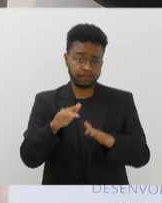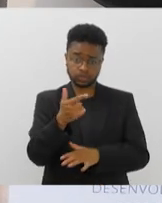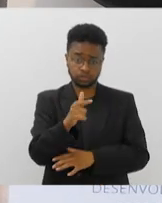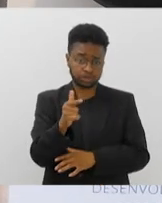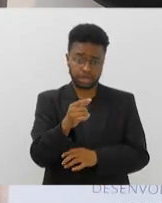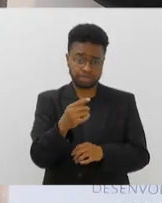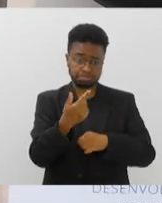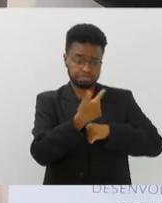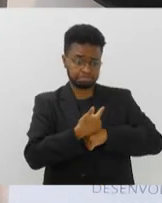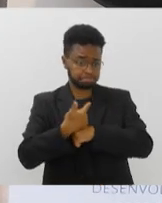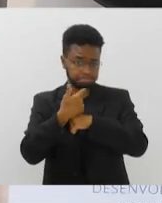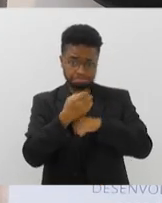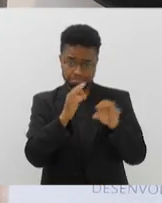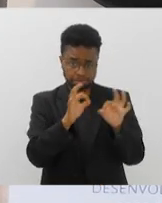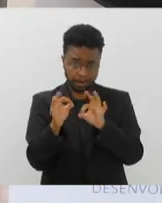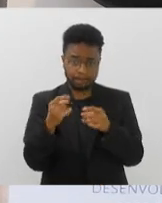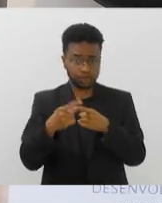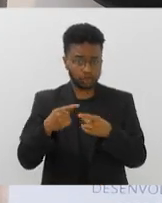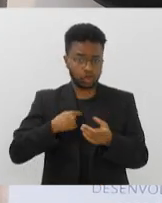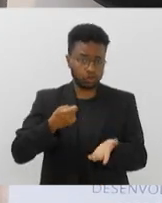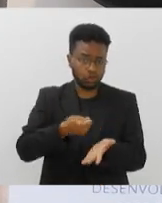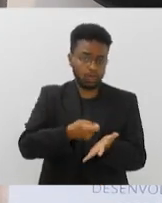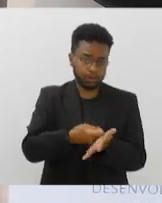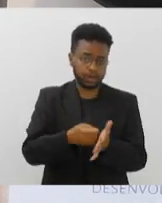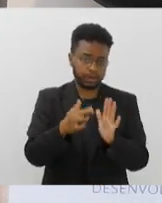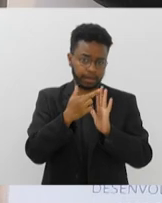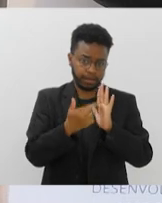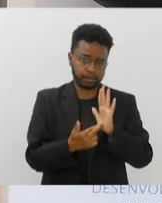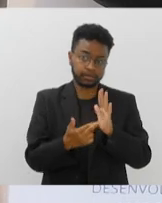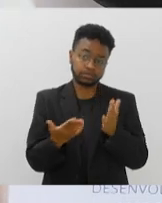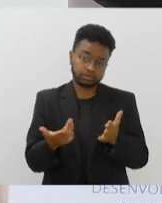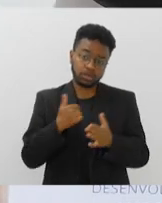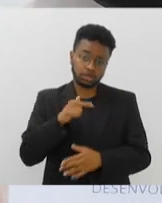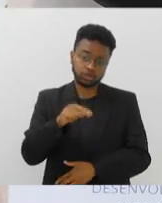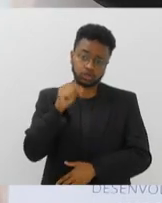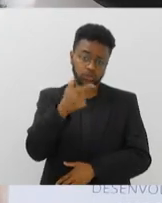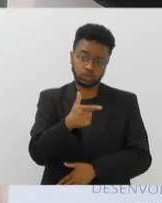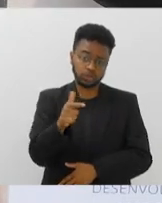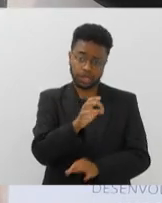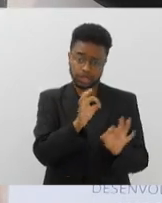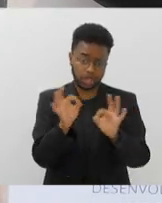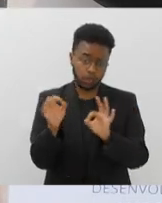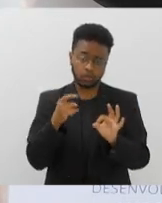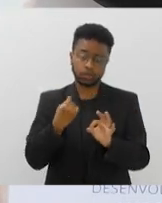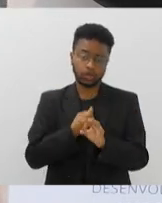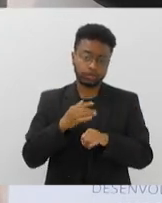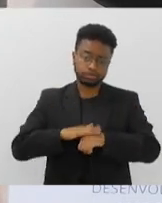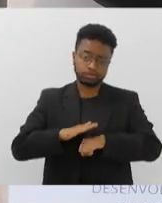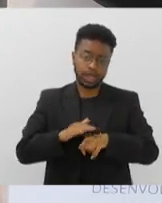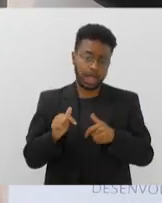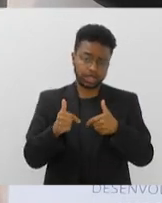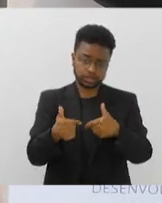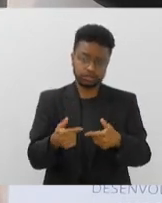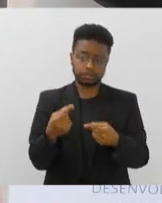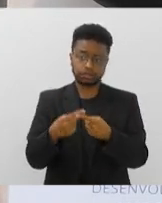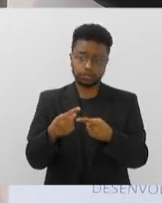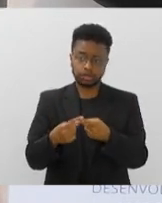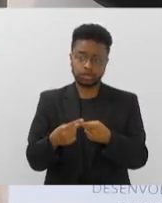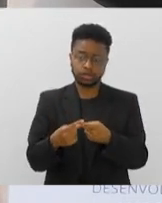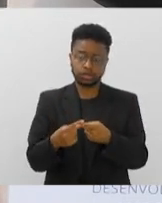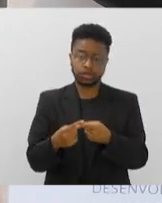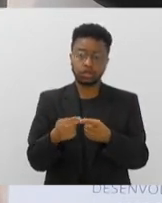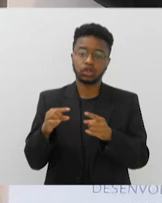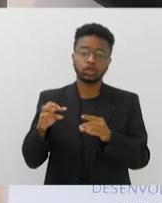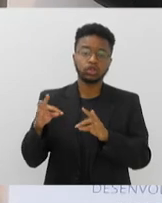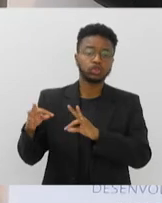nenhuma porque com certeza eu impus algumas regras então eu prefiro não ter nenhum a gente dá Nosso Grito a gente faz Nossa coisa porque nós somos